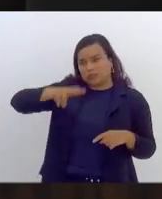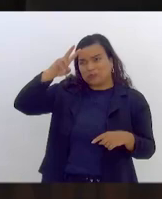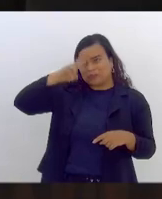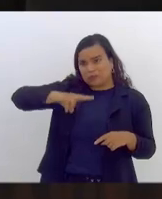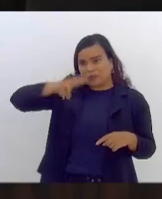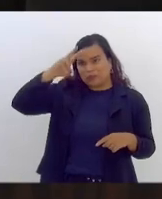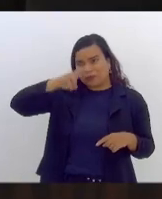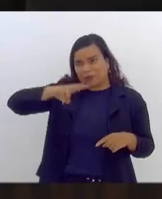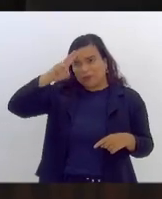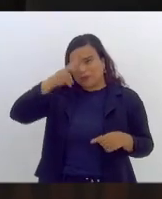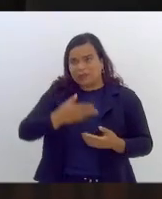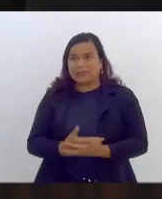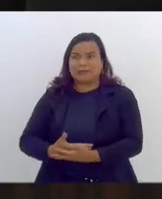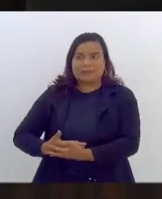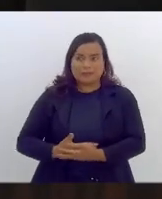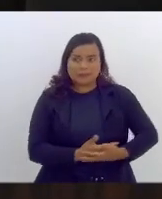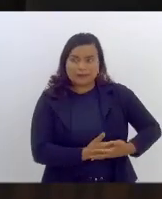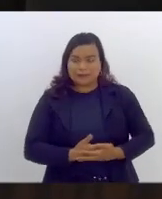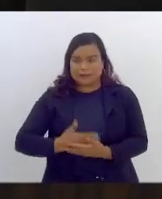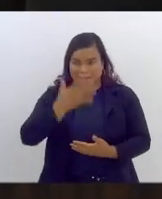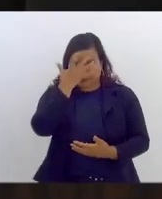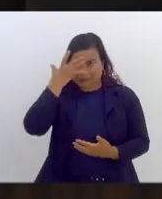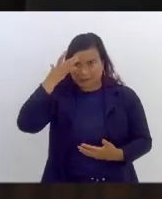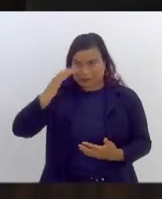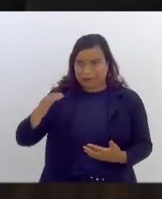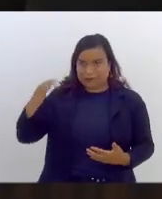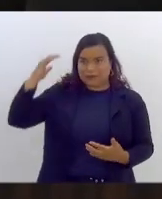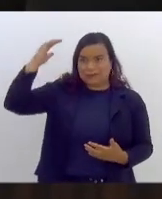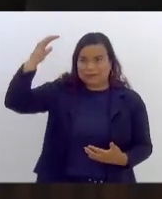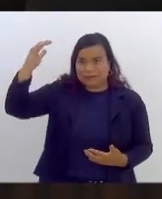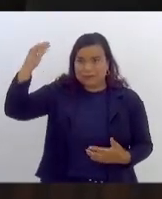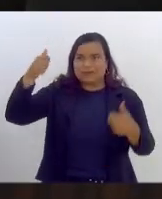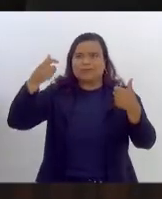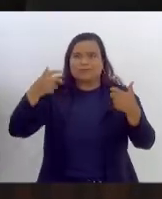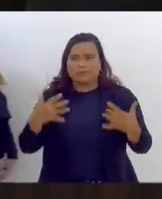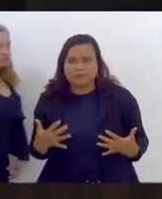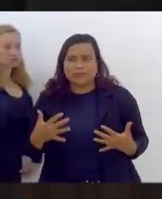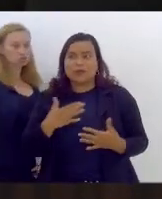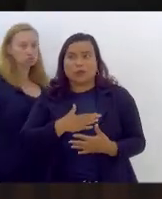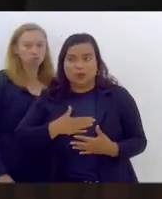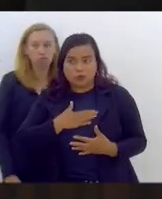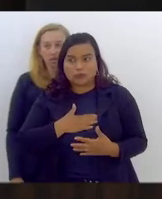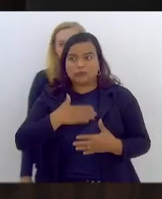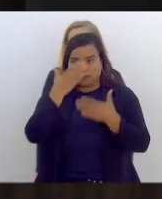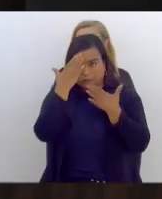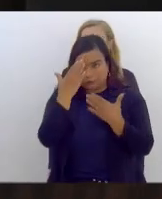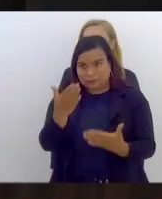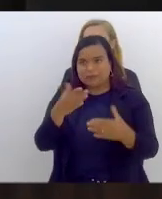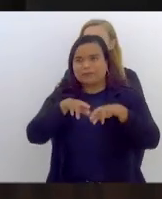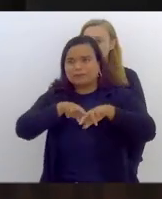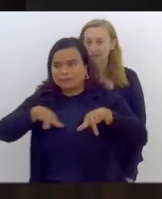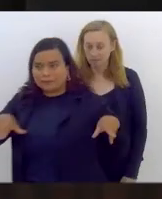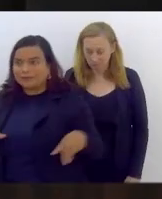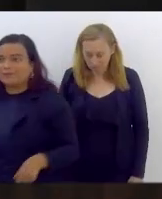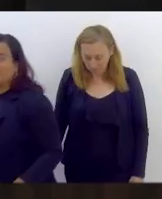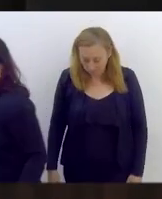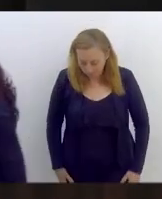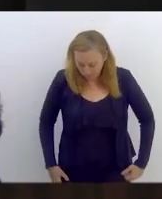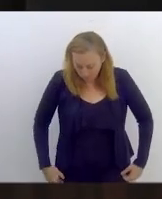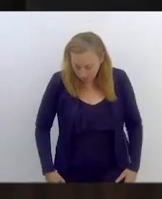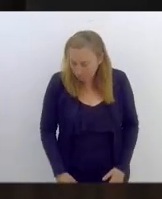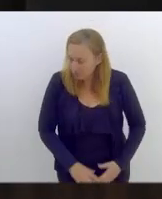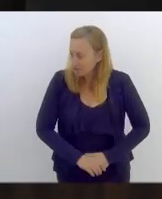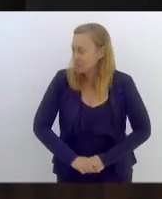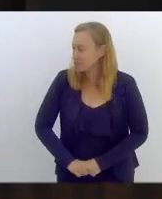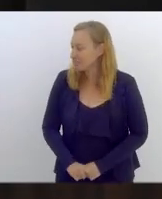de Ninar, Gente Grande, e dizer... E gostaria de agradecer a presença de todos